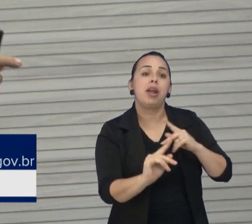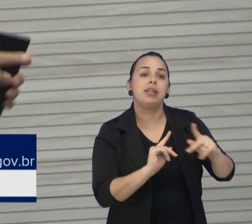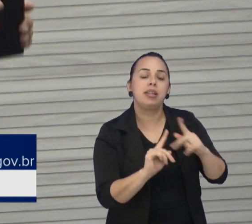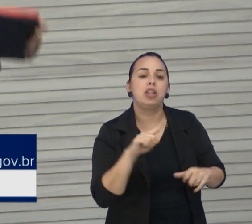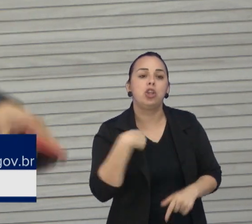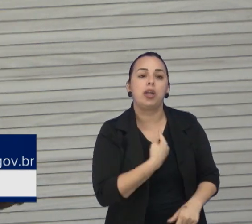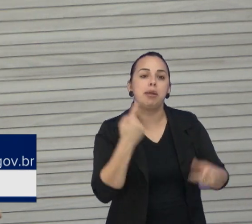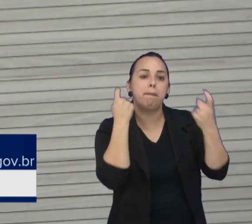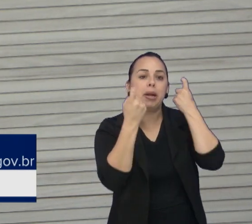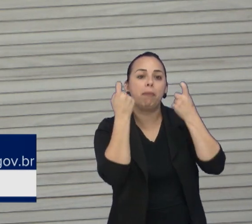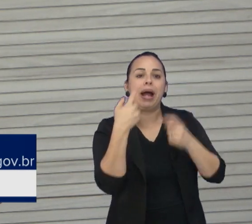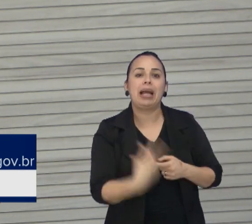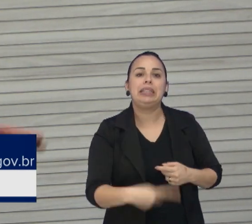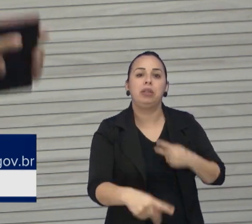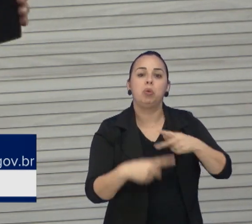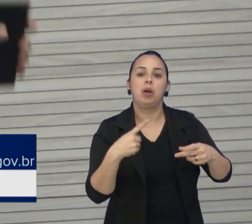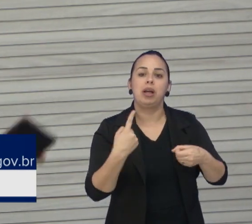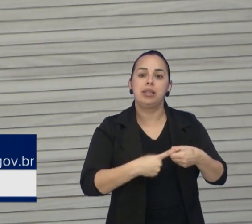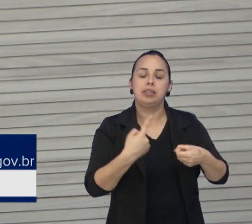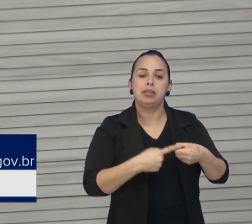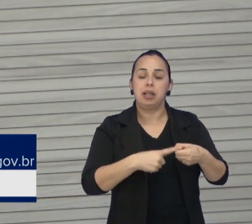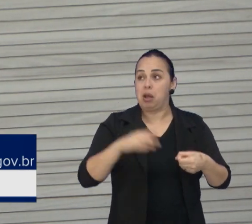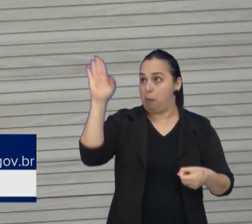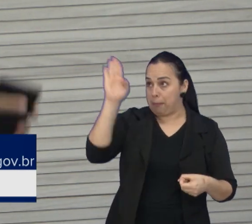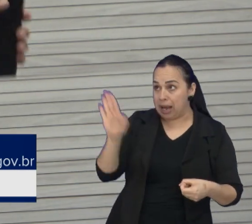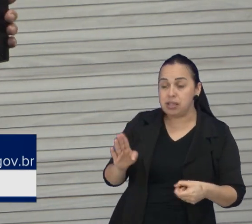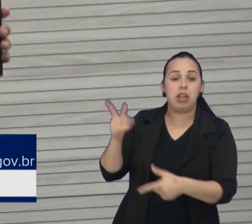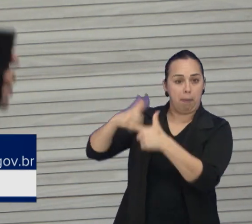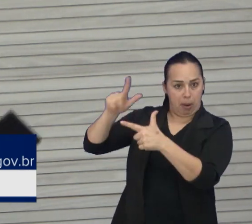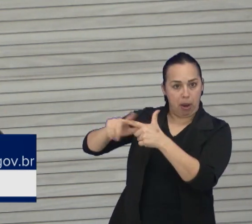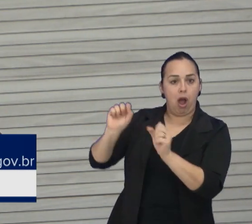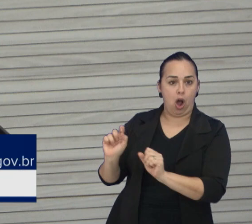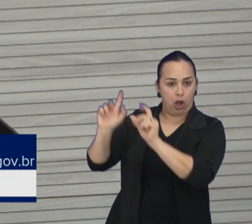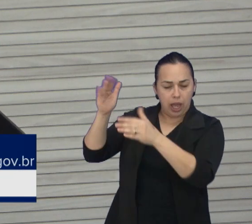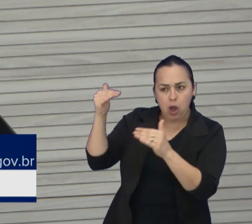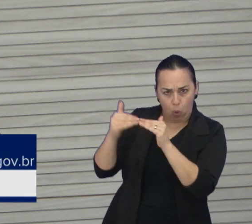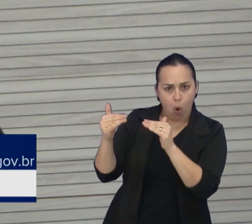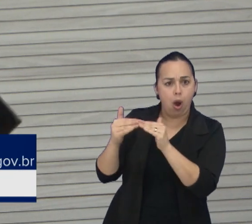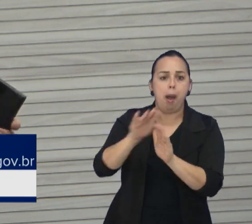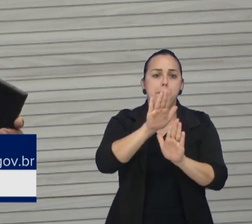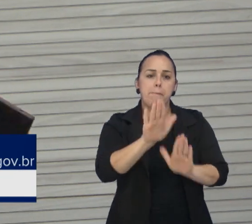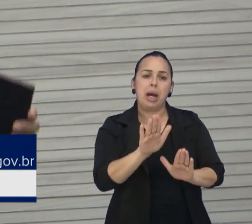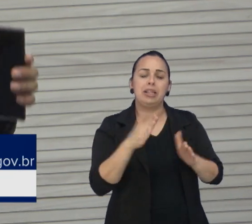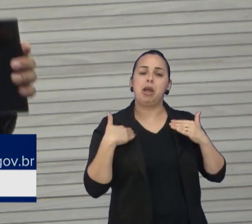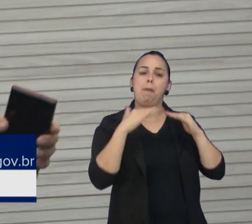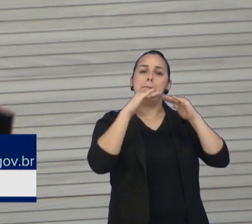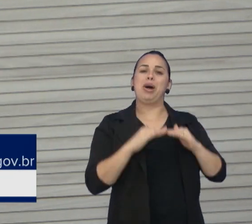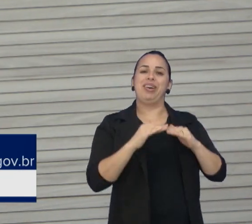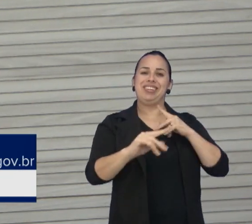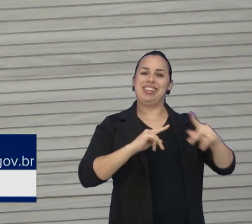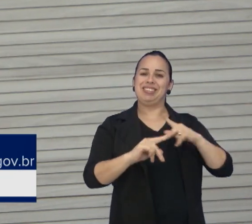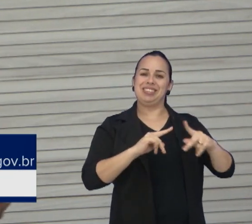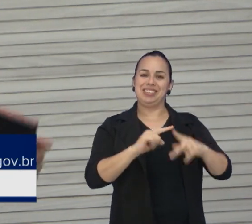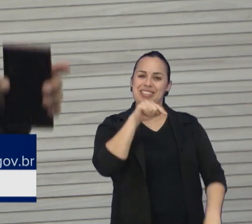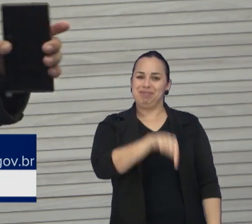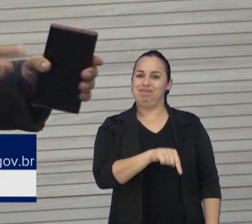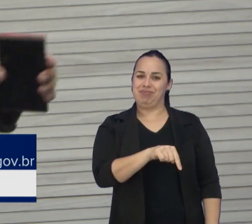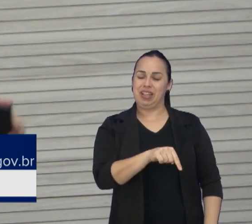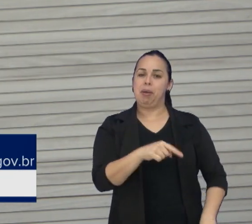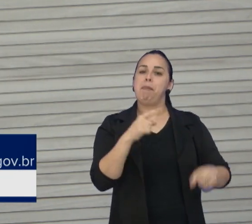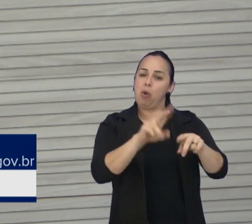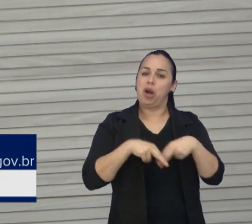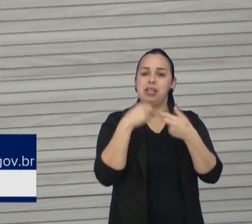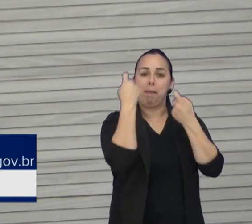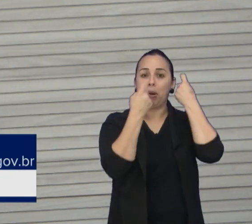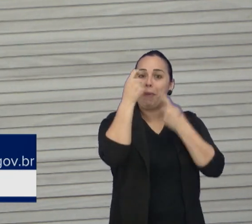nos preocupar com a nossa cidade. É o Brasil que está com o problema? Eu concordo. Mas eu sou morador de São José dos Campos, é com a minha